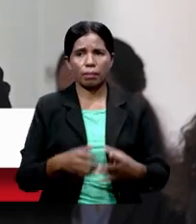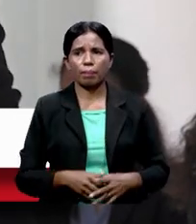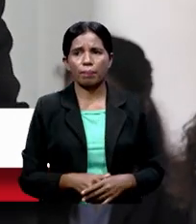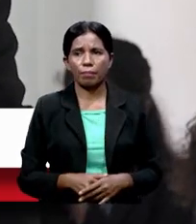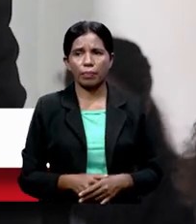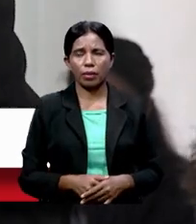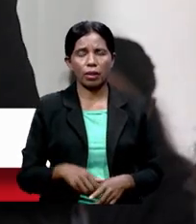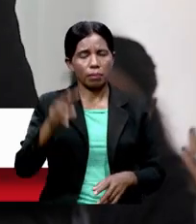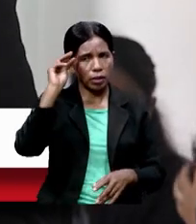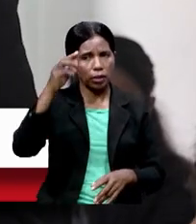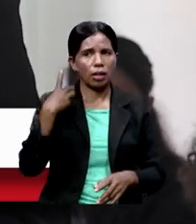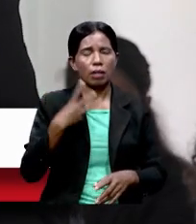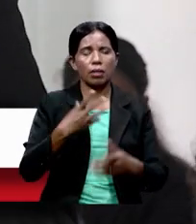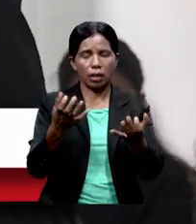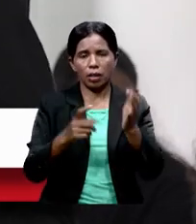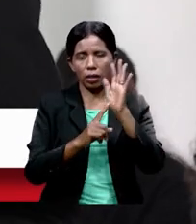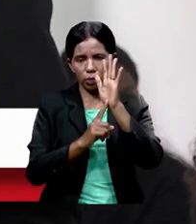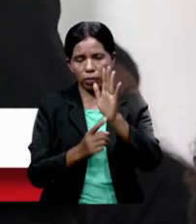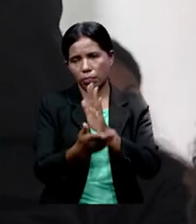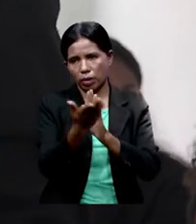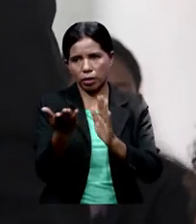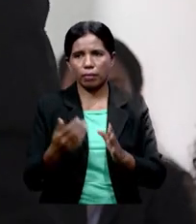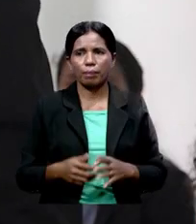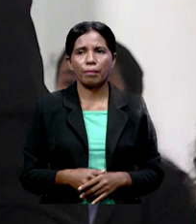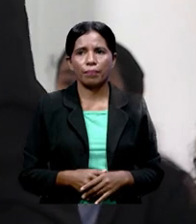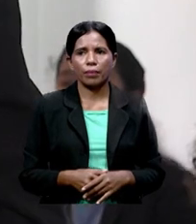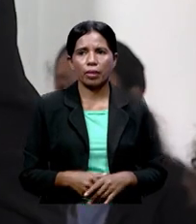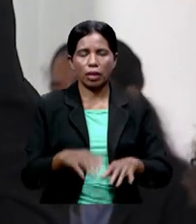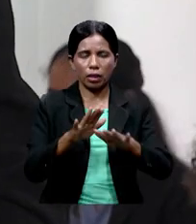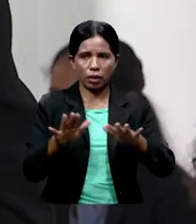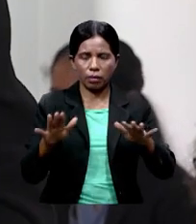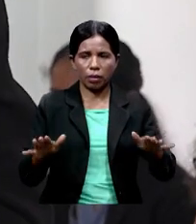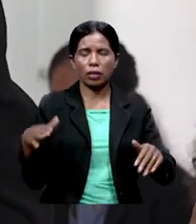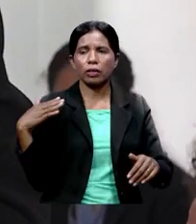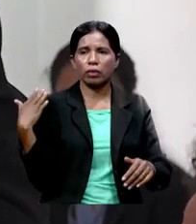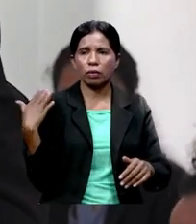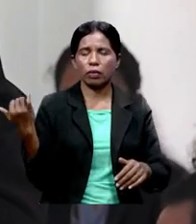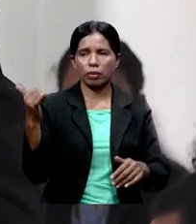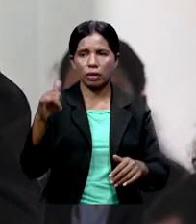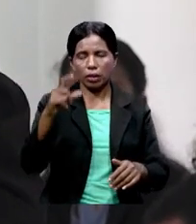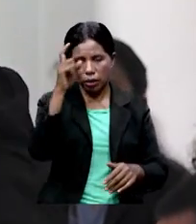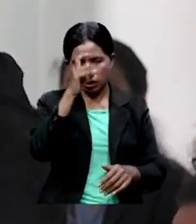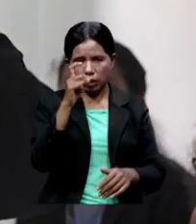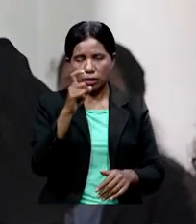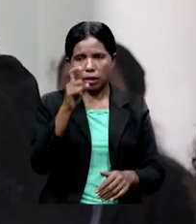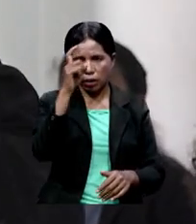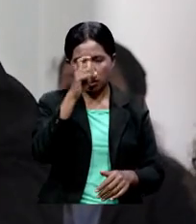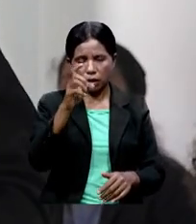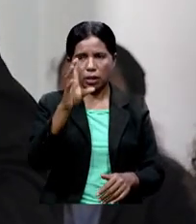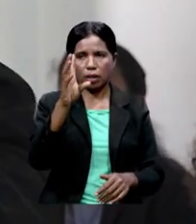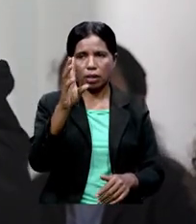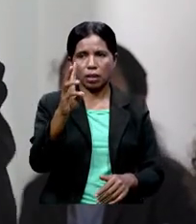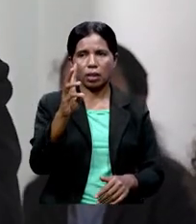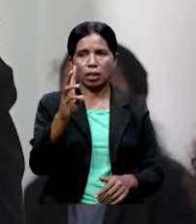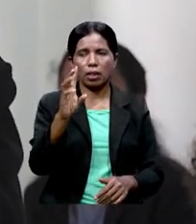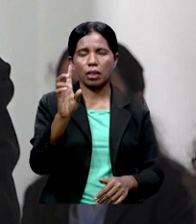Senhora ministra, a minha cara que informa para a gente que a barra foi ensaio aqui na Sanur Rishi. Nem Bacrai